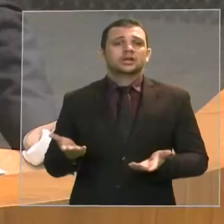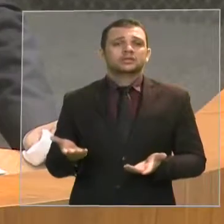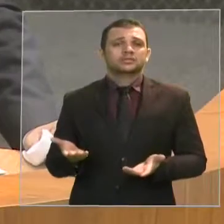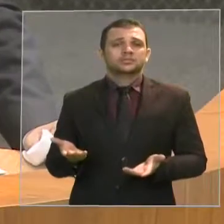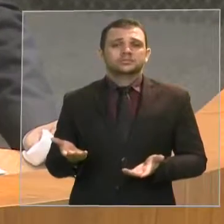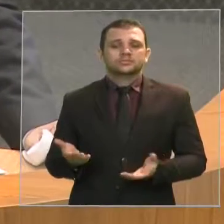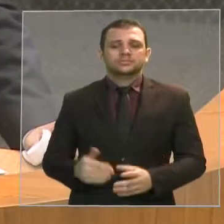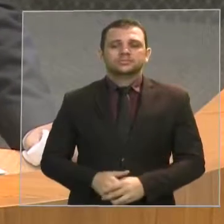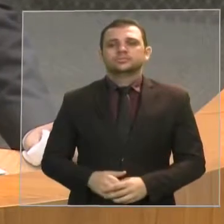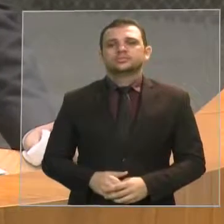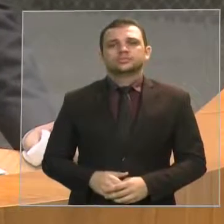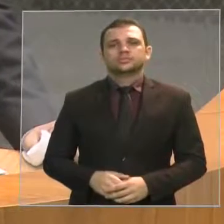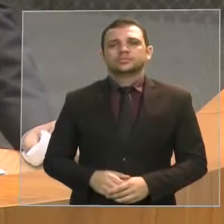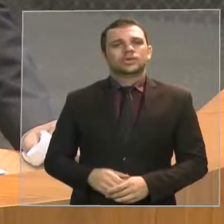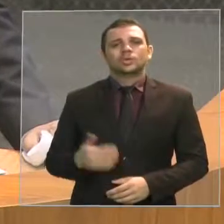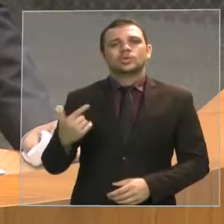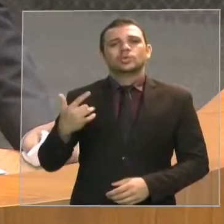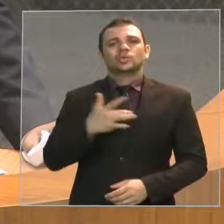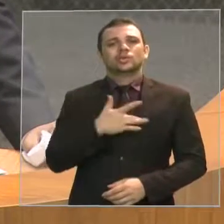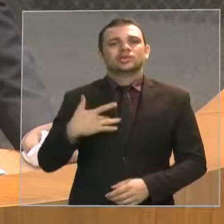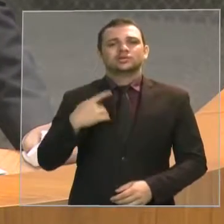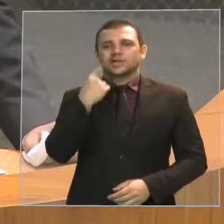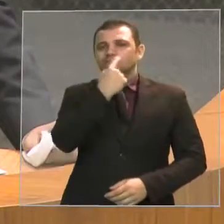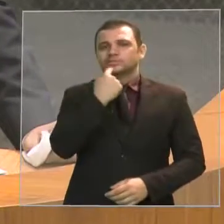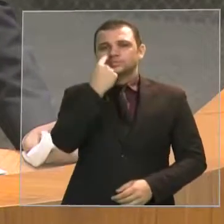de saúde bucal